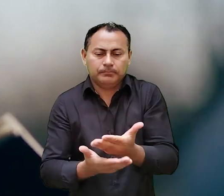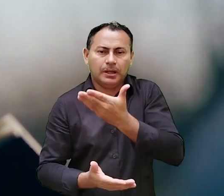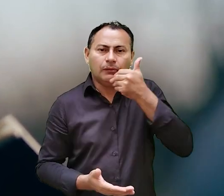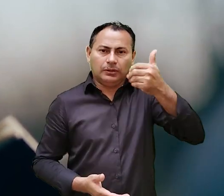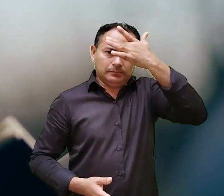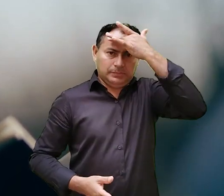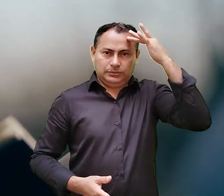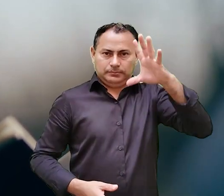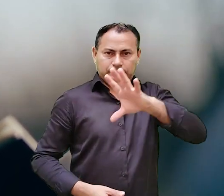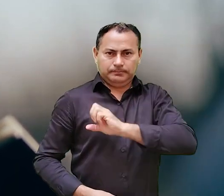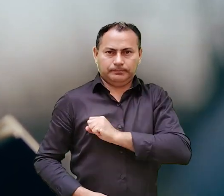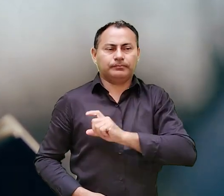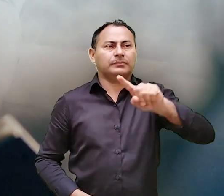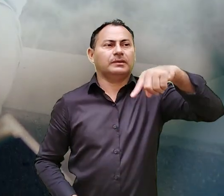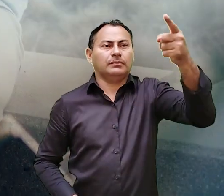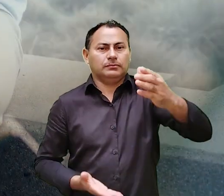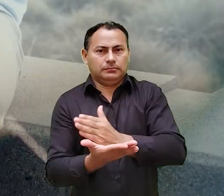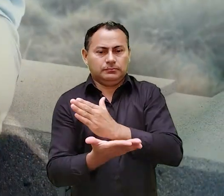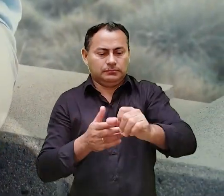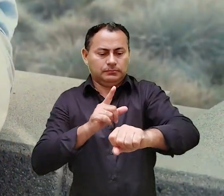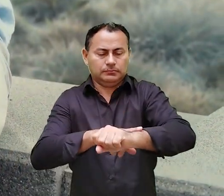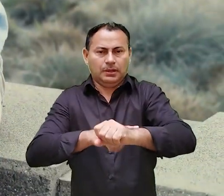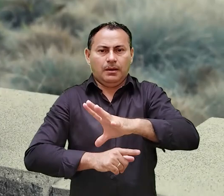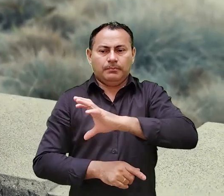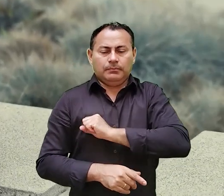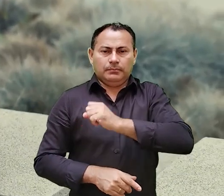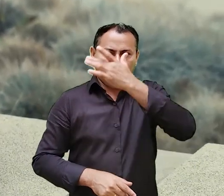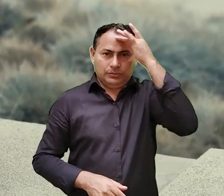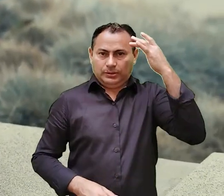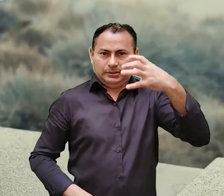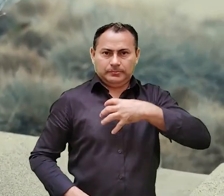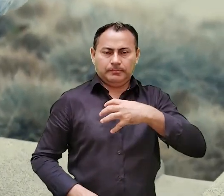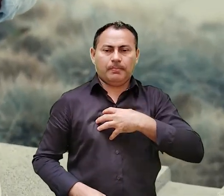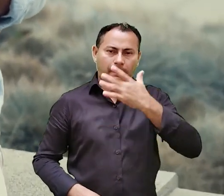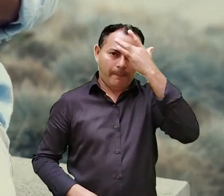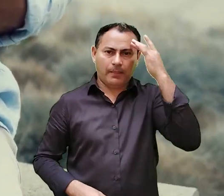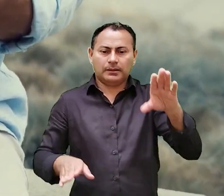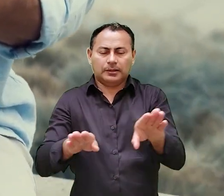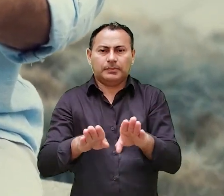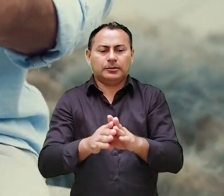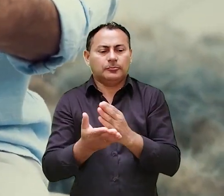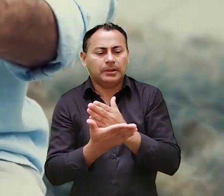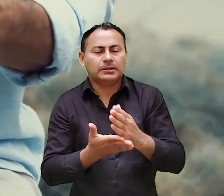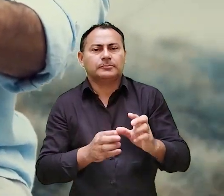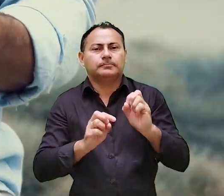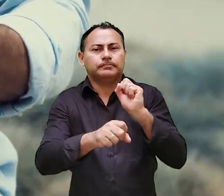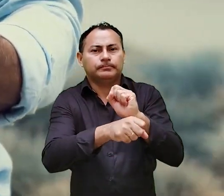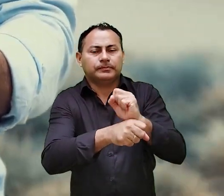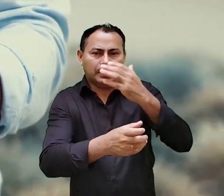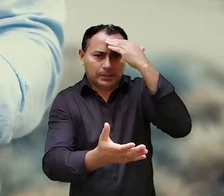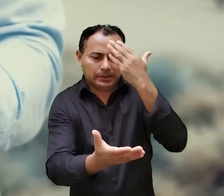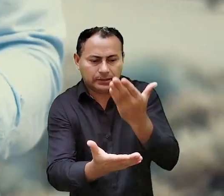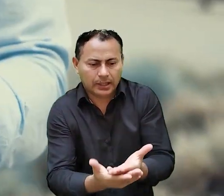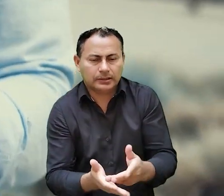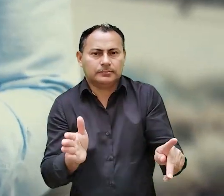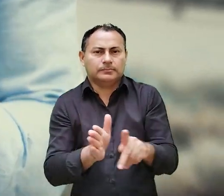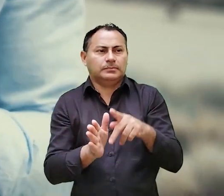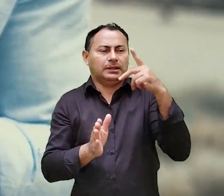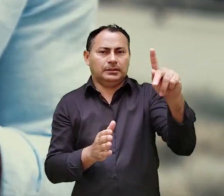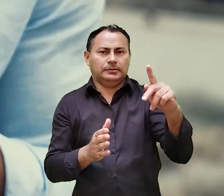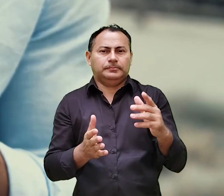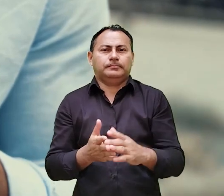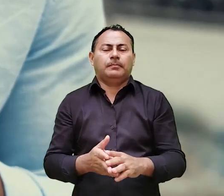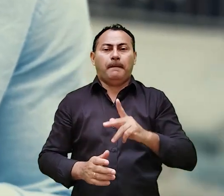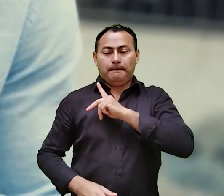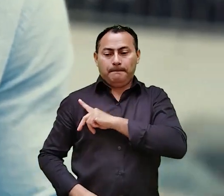melhor da pessoa que ama. Depois de algum tempo amando alguém dessa forma, a pessoa também passa a esperar e acreditar nela